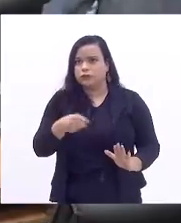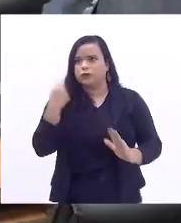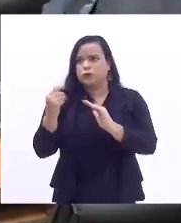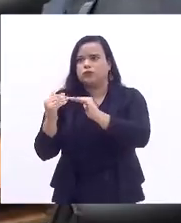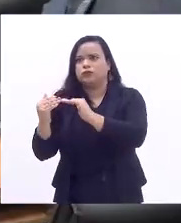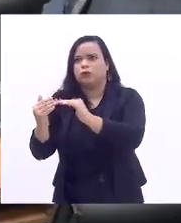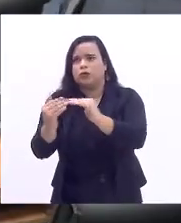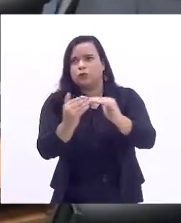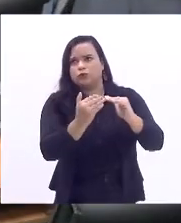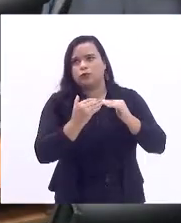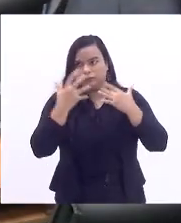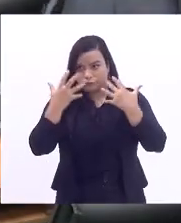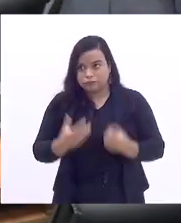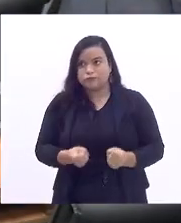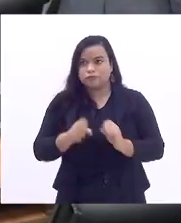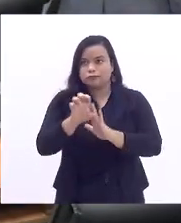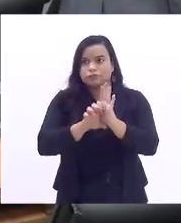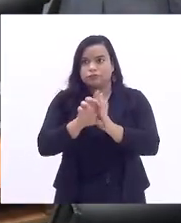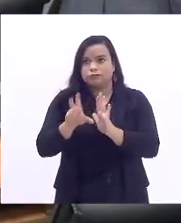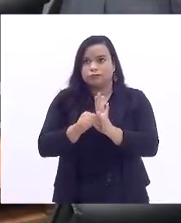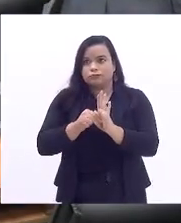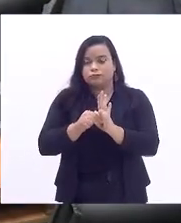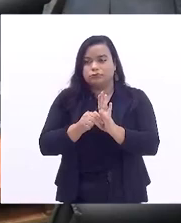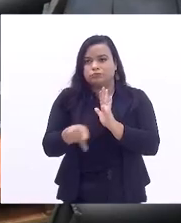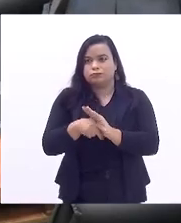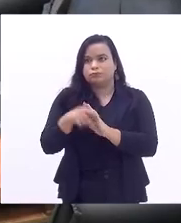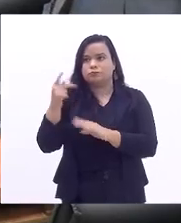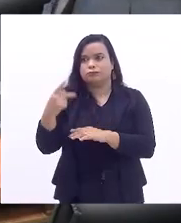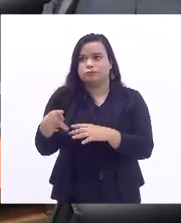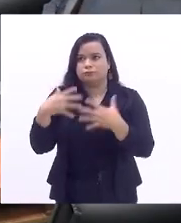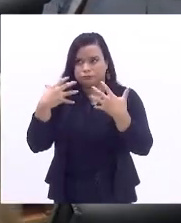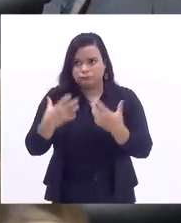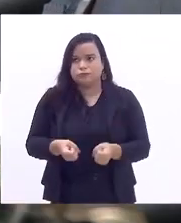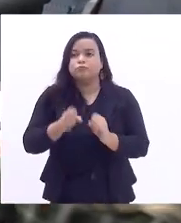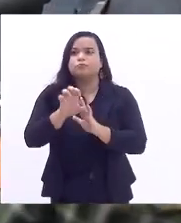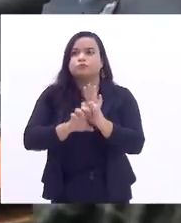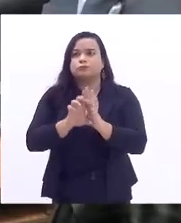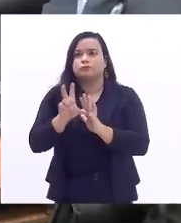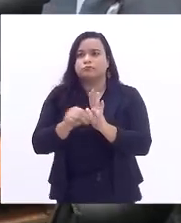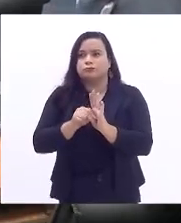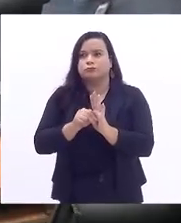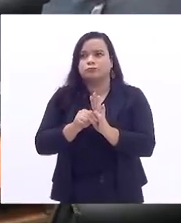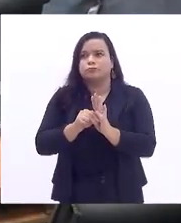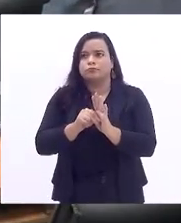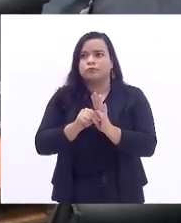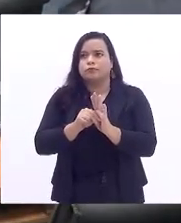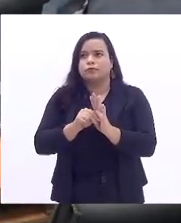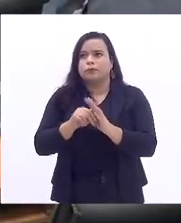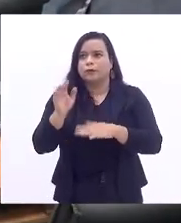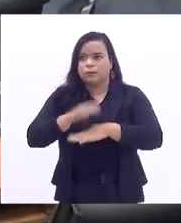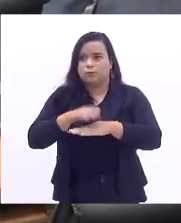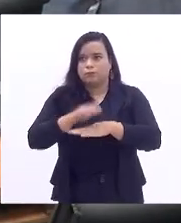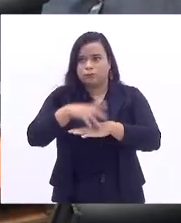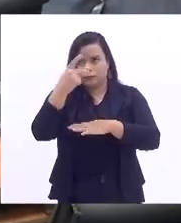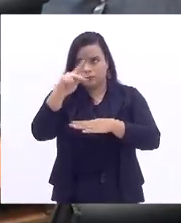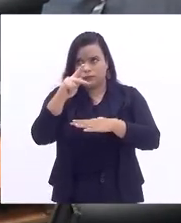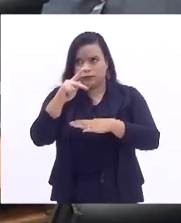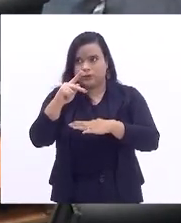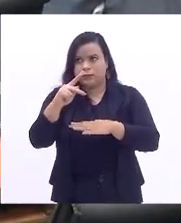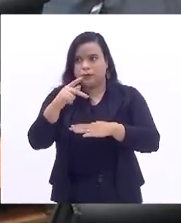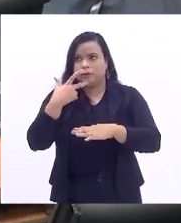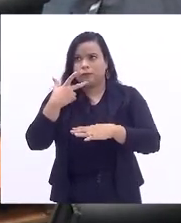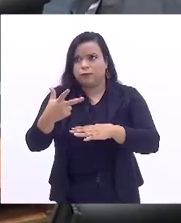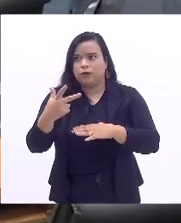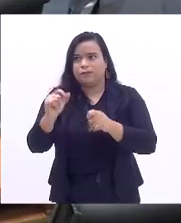com acolhimento das emendas senhor presidente e o acolhimento das emendas desde que vossa excelência aceite que seja